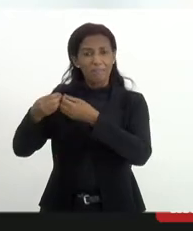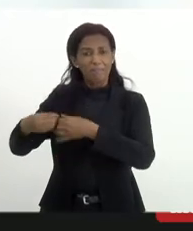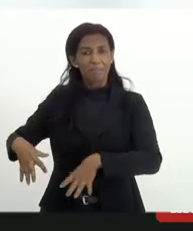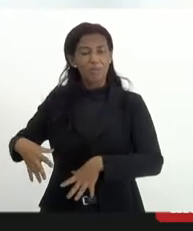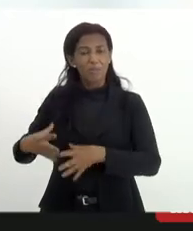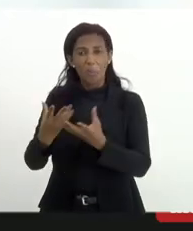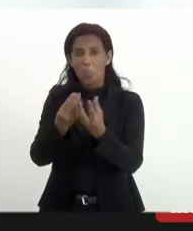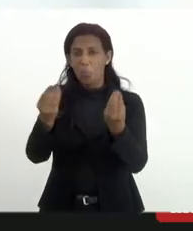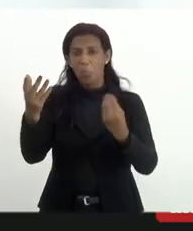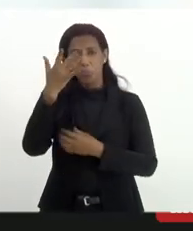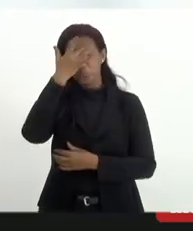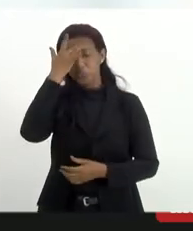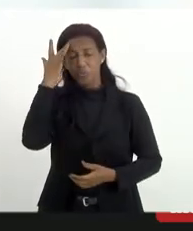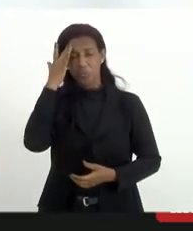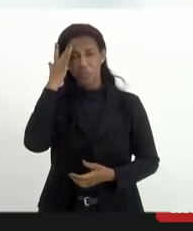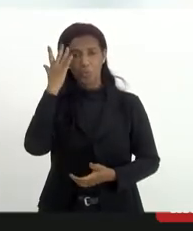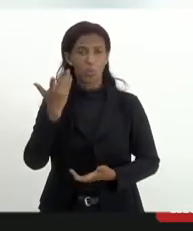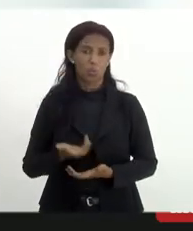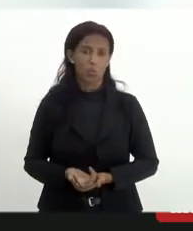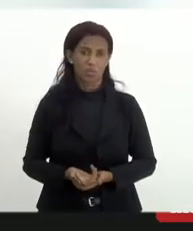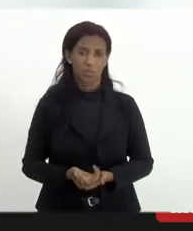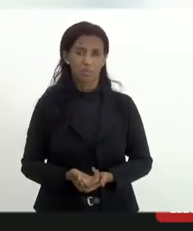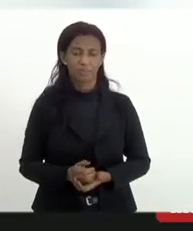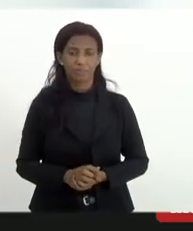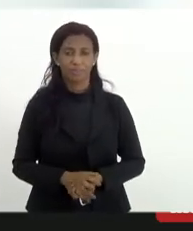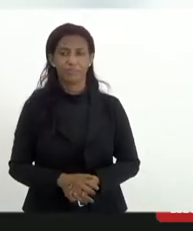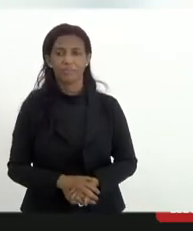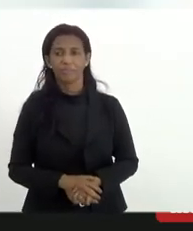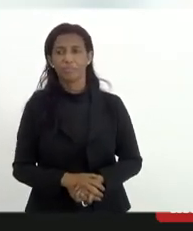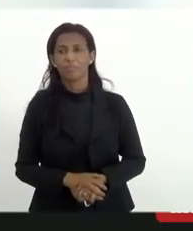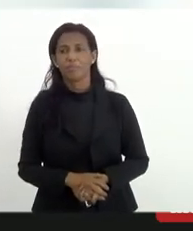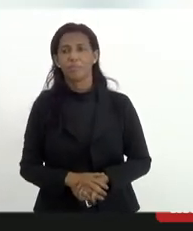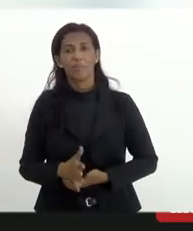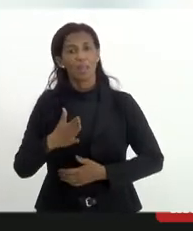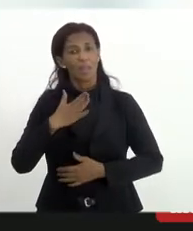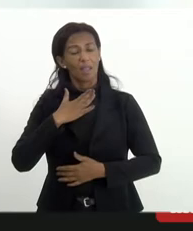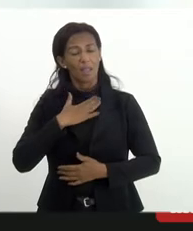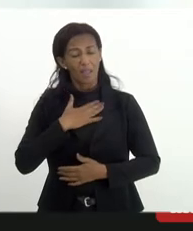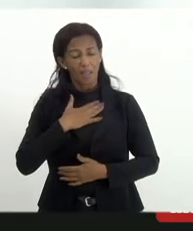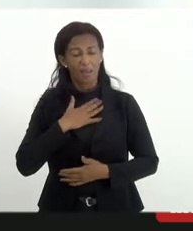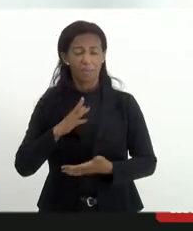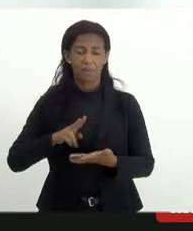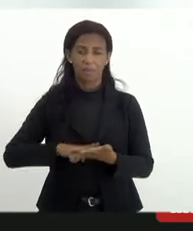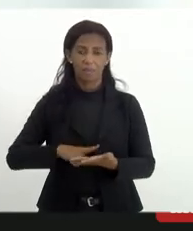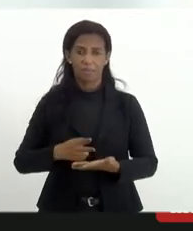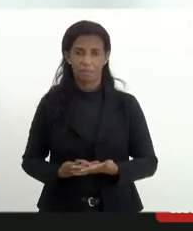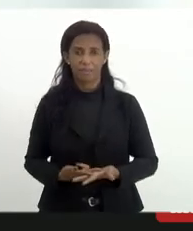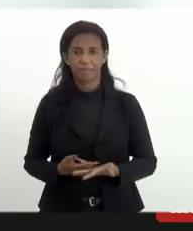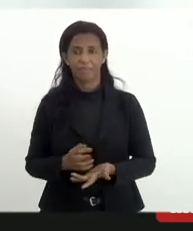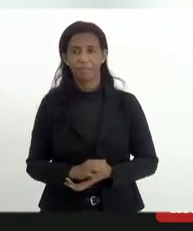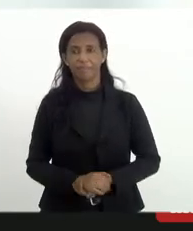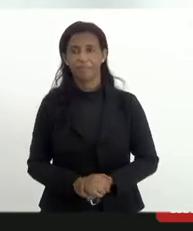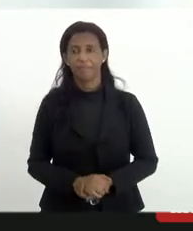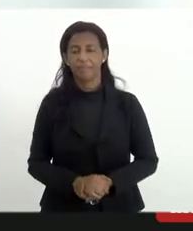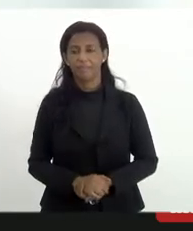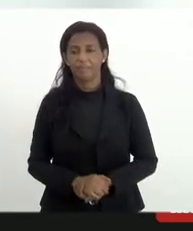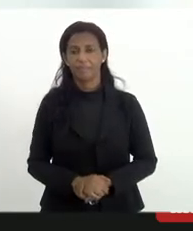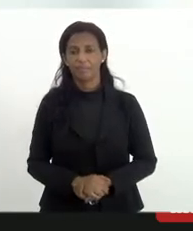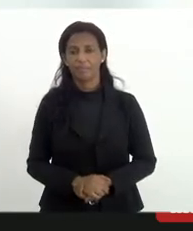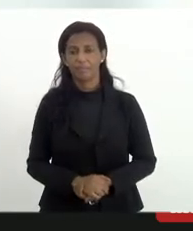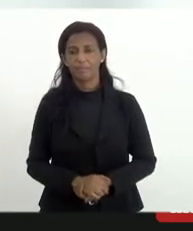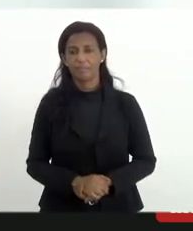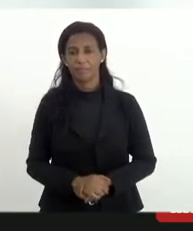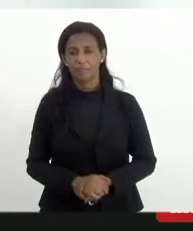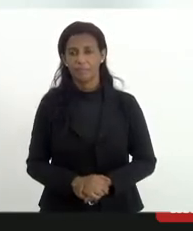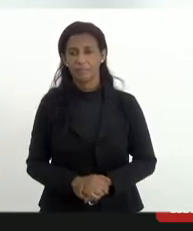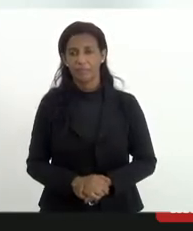se esvai de dinheiro, recursos do erário. Então, essa é a minha interpretação. Por isso que